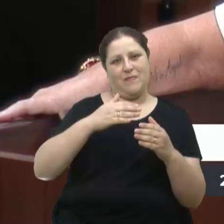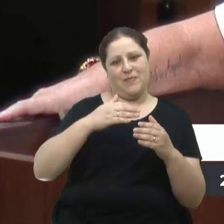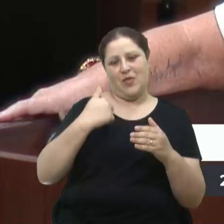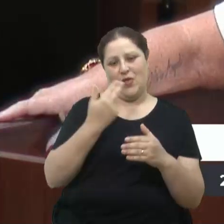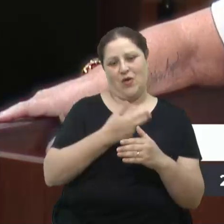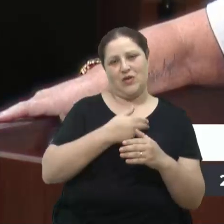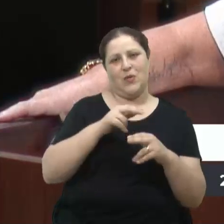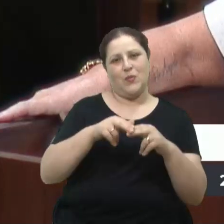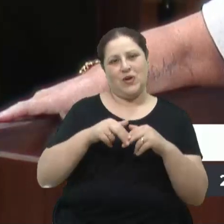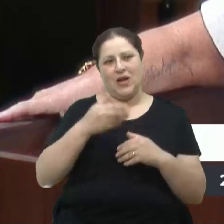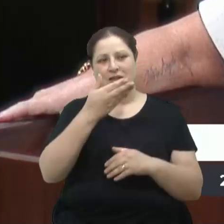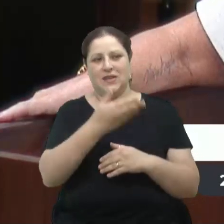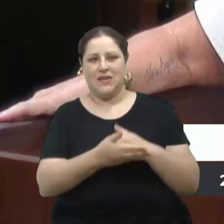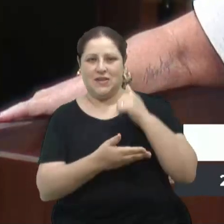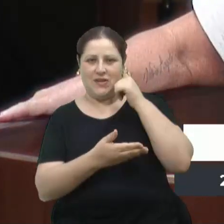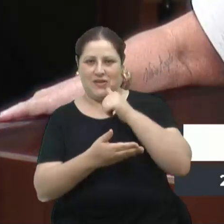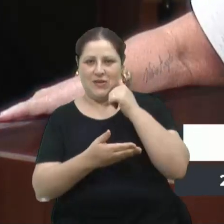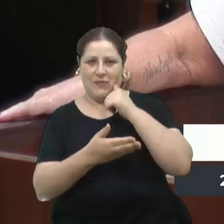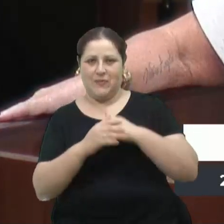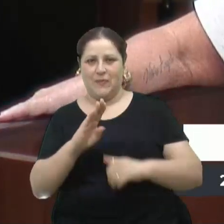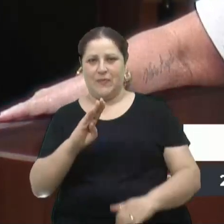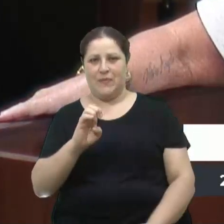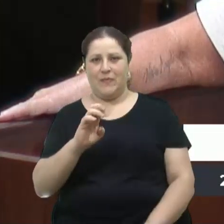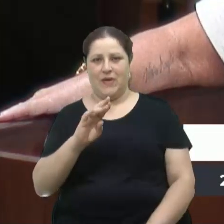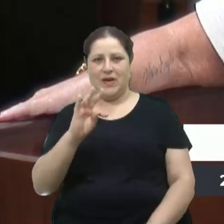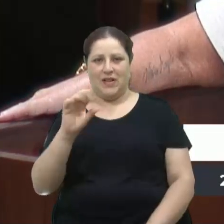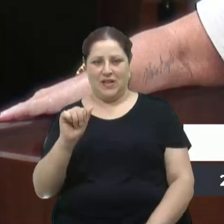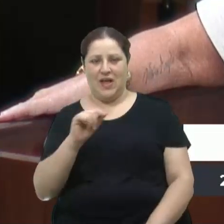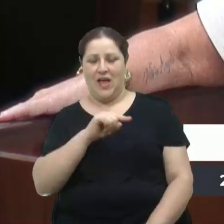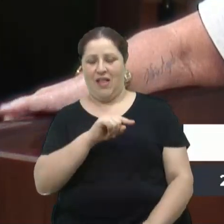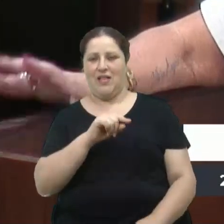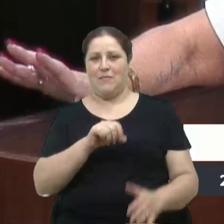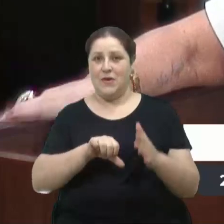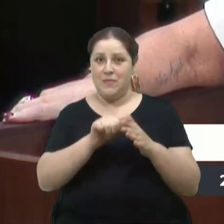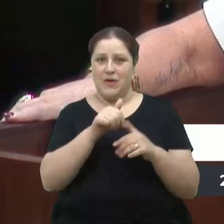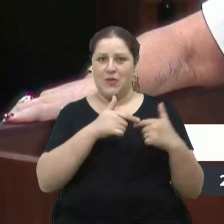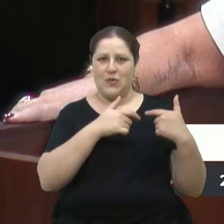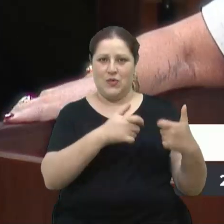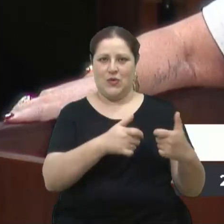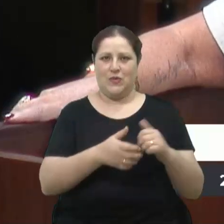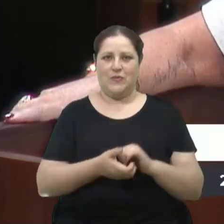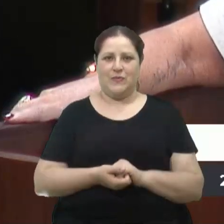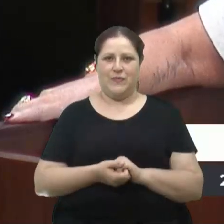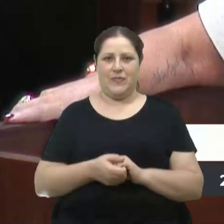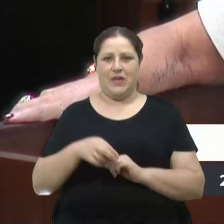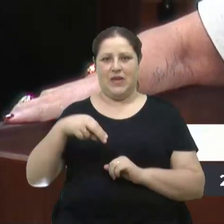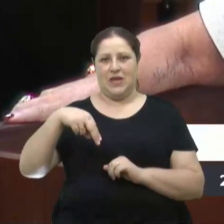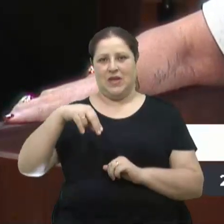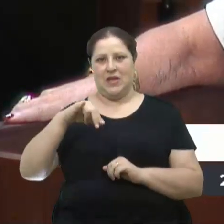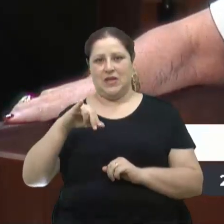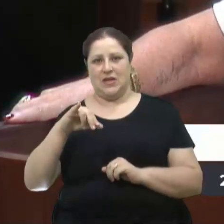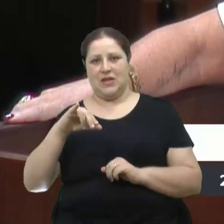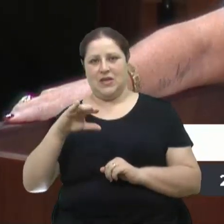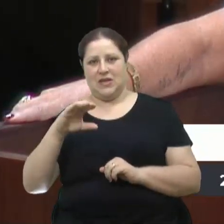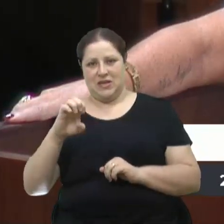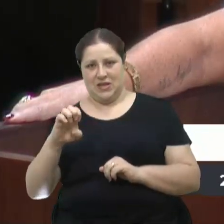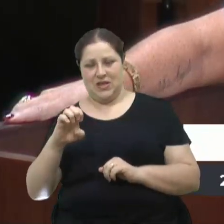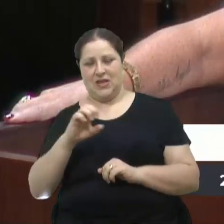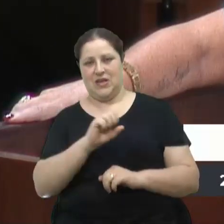da Berta Lutz. Carlota Pereira de Queiroz, Nise da Silveira,